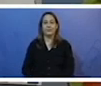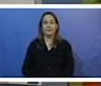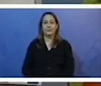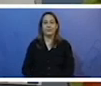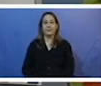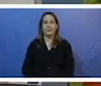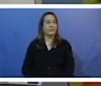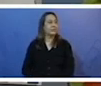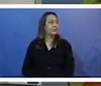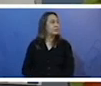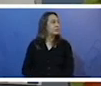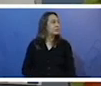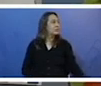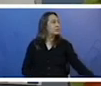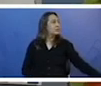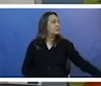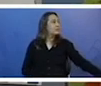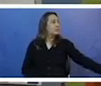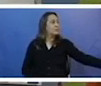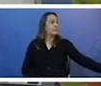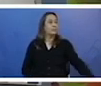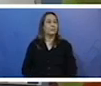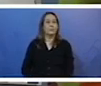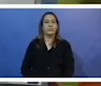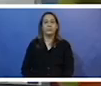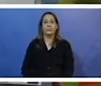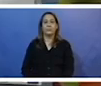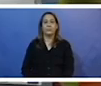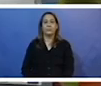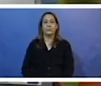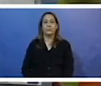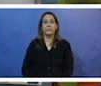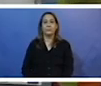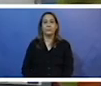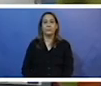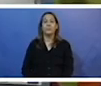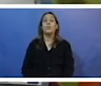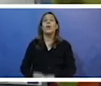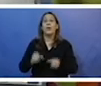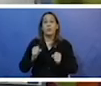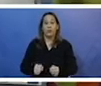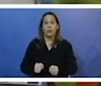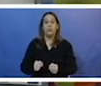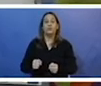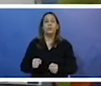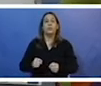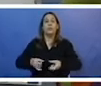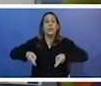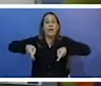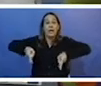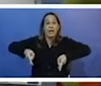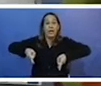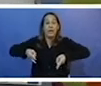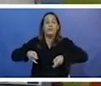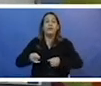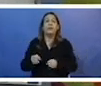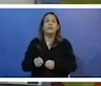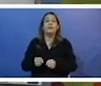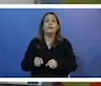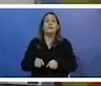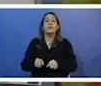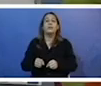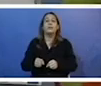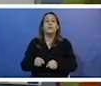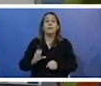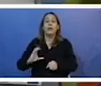Ana. Que mais? Poderia ser cama, Mariana, né? Aí